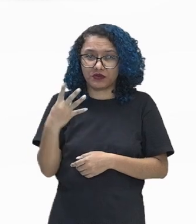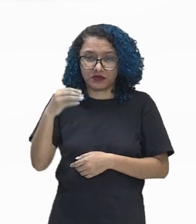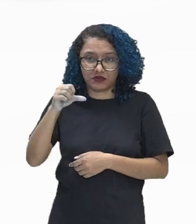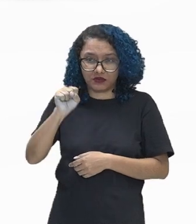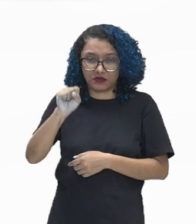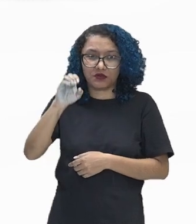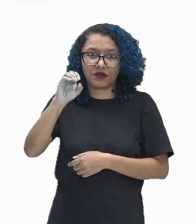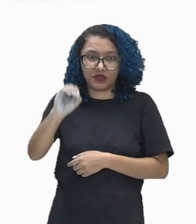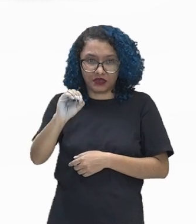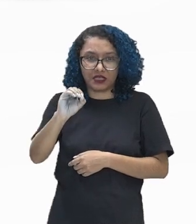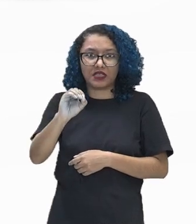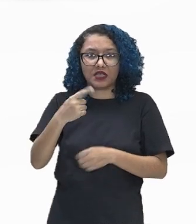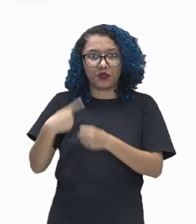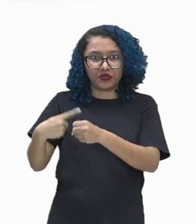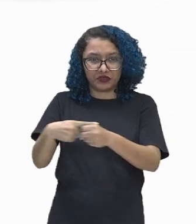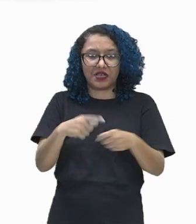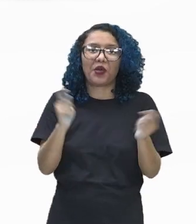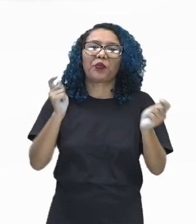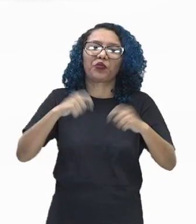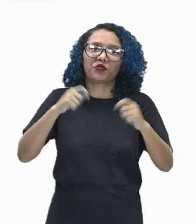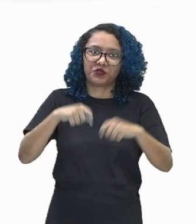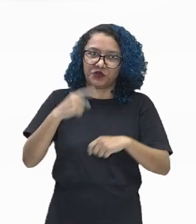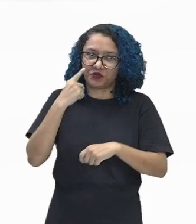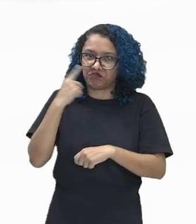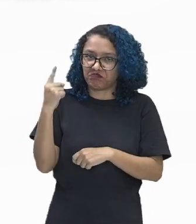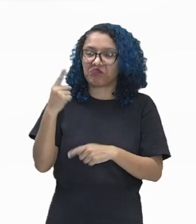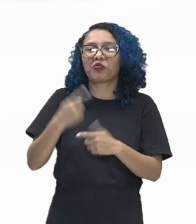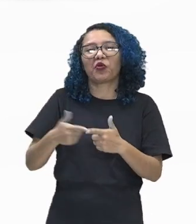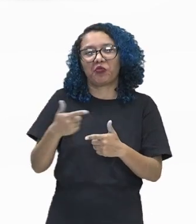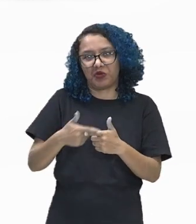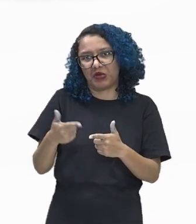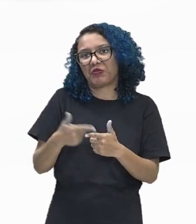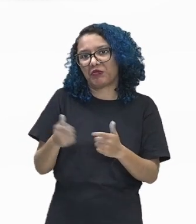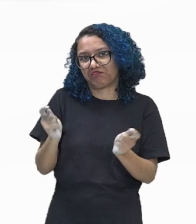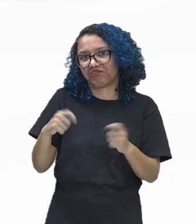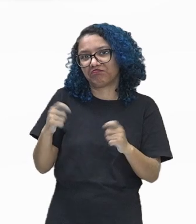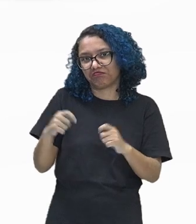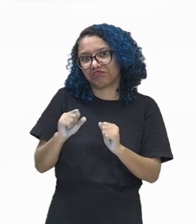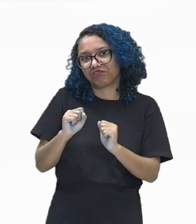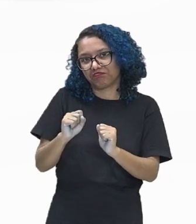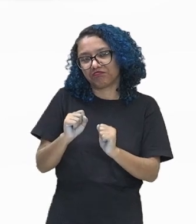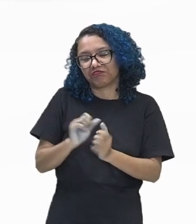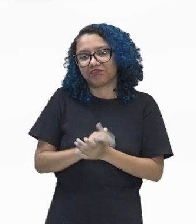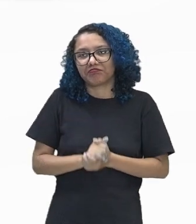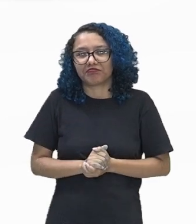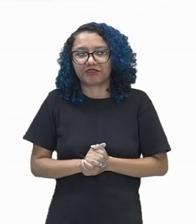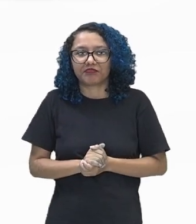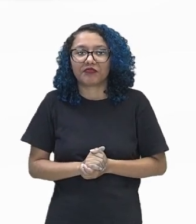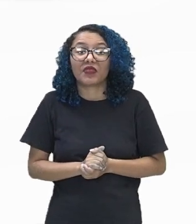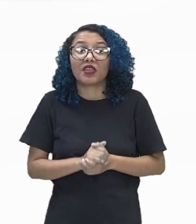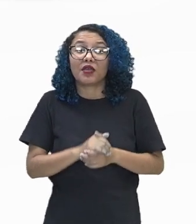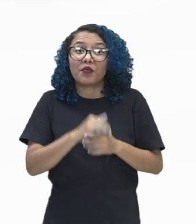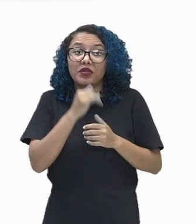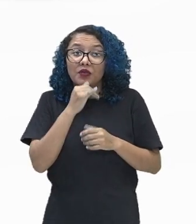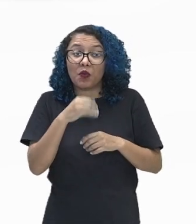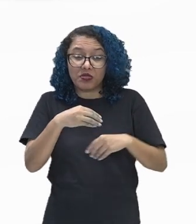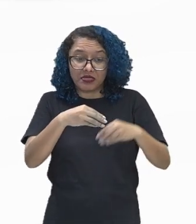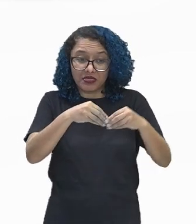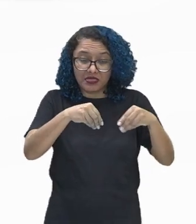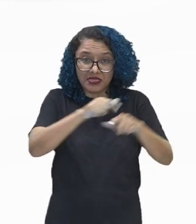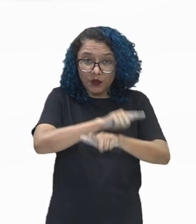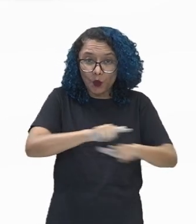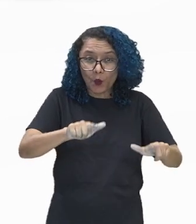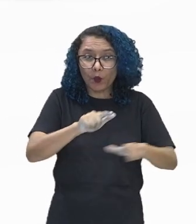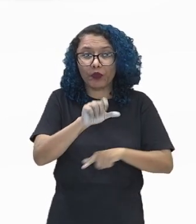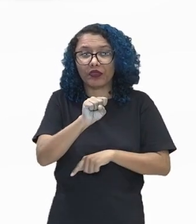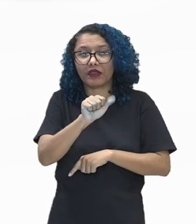1.480 municípios estão suscetíveis a esse processo. Importante dizer que o deserto do Saara já foi ali